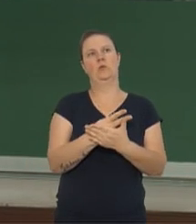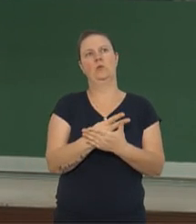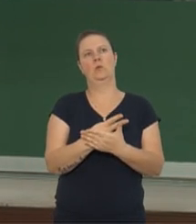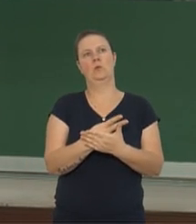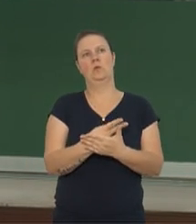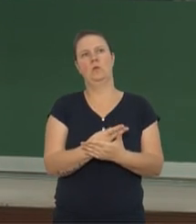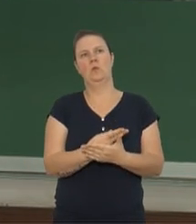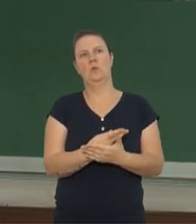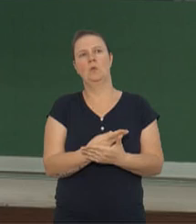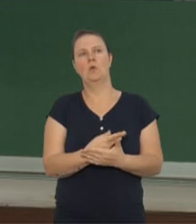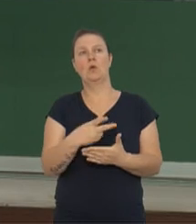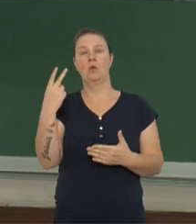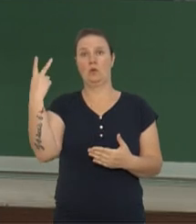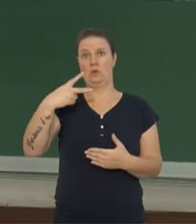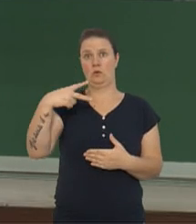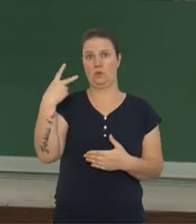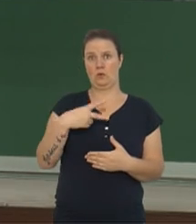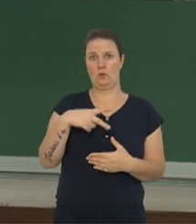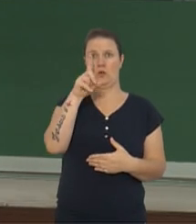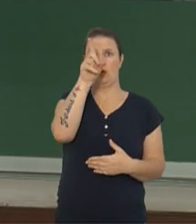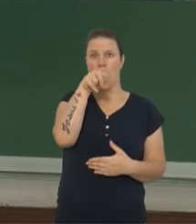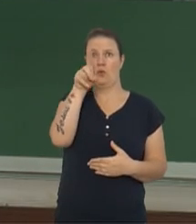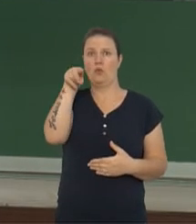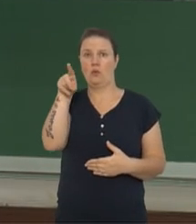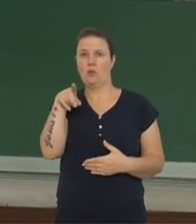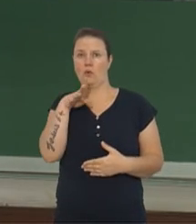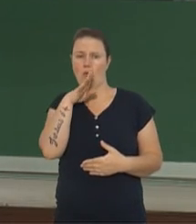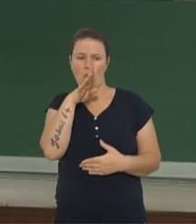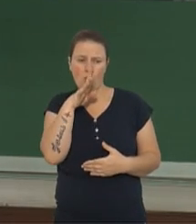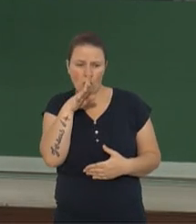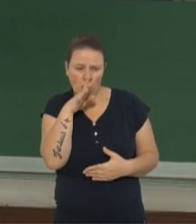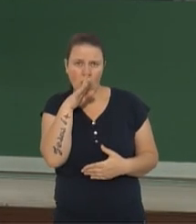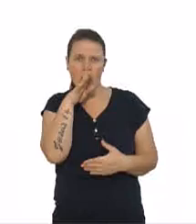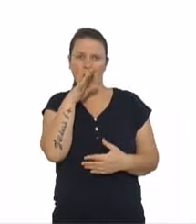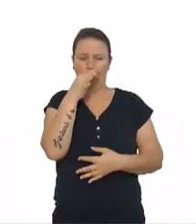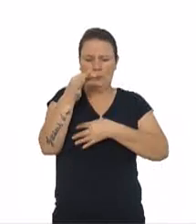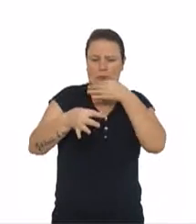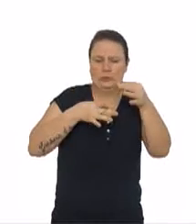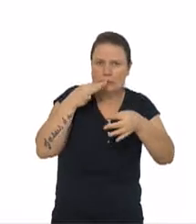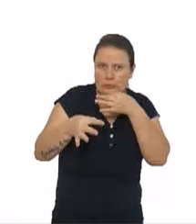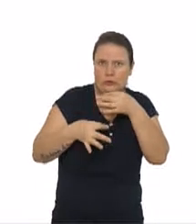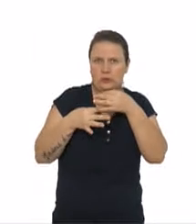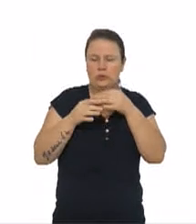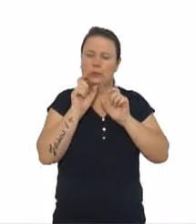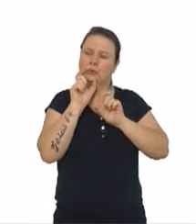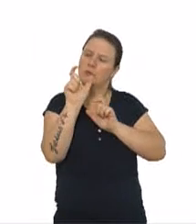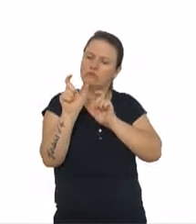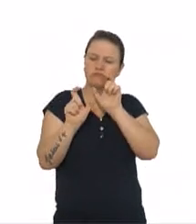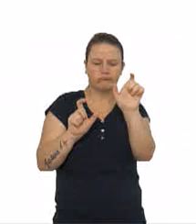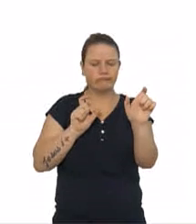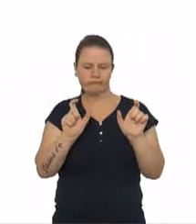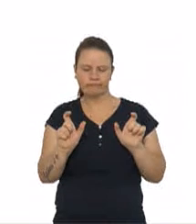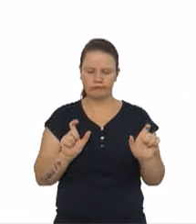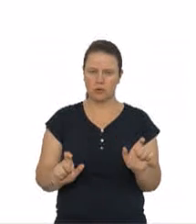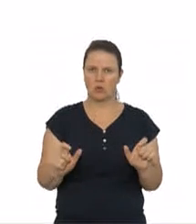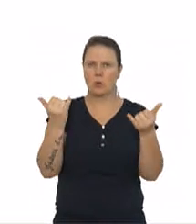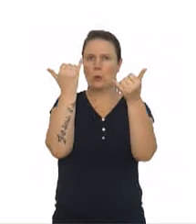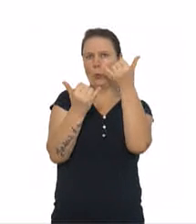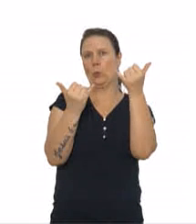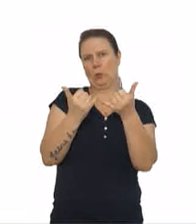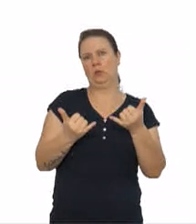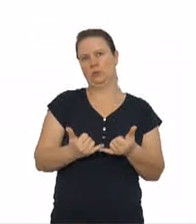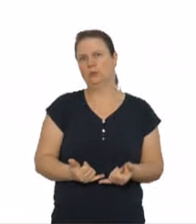Y el número dos, la acentuación diacrítica nos permite ¿qué? Distinguir palabras que se escriben igual y